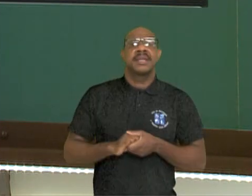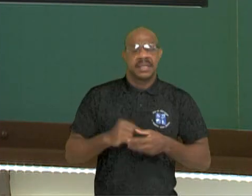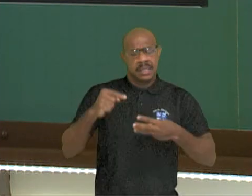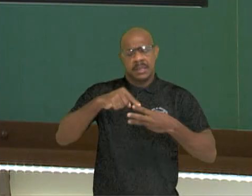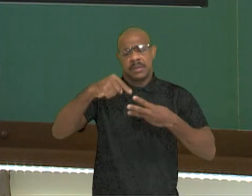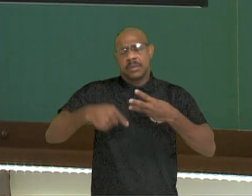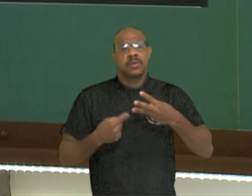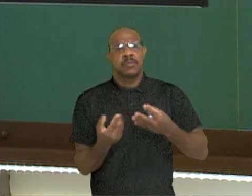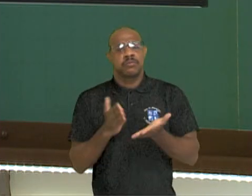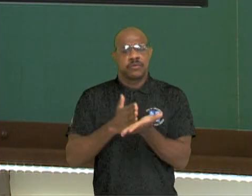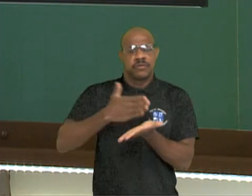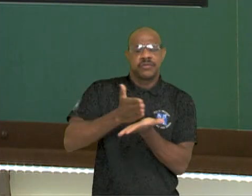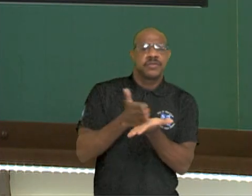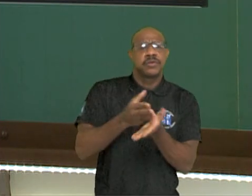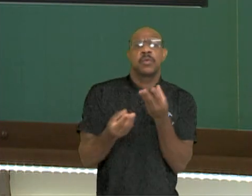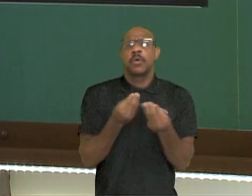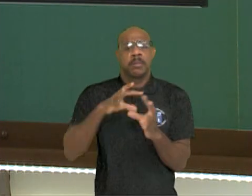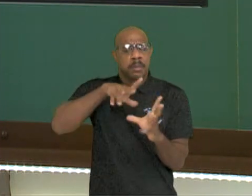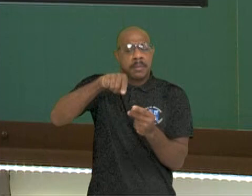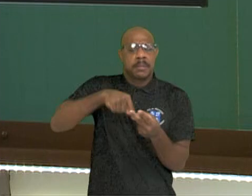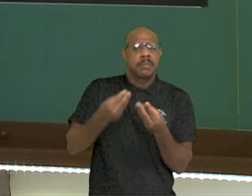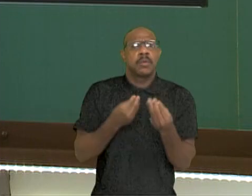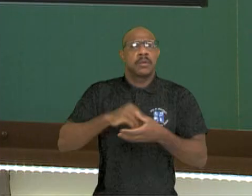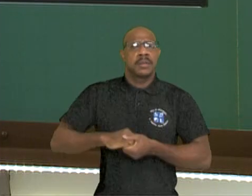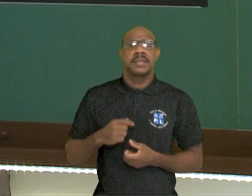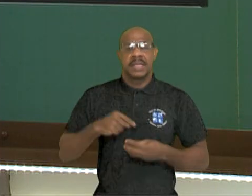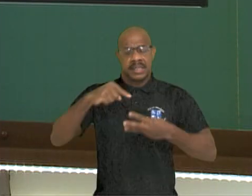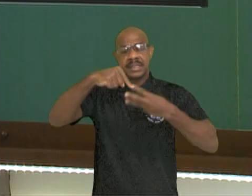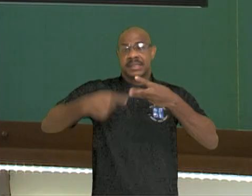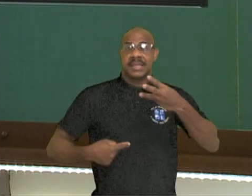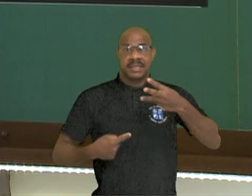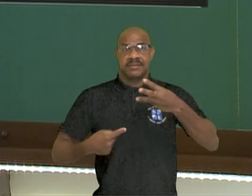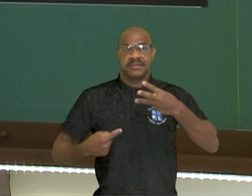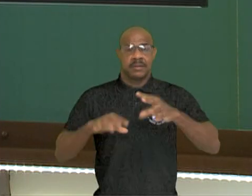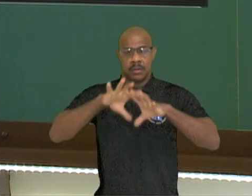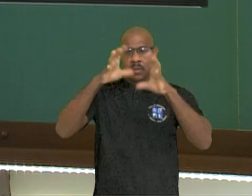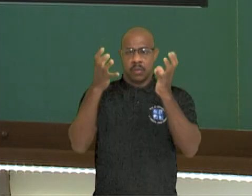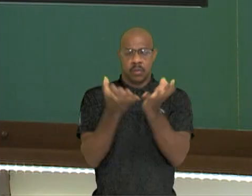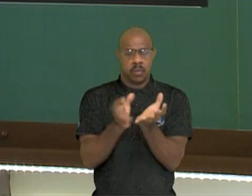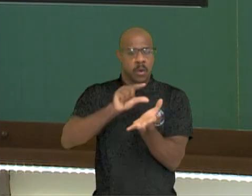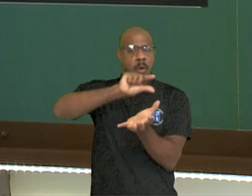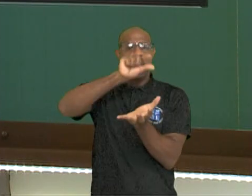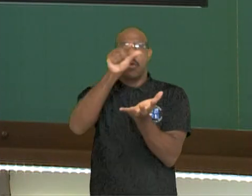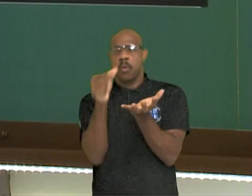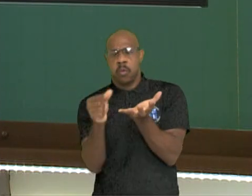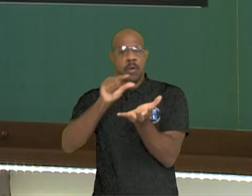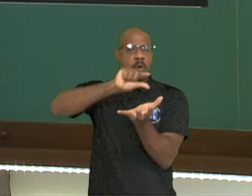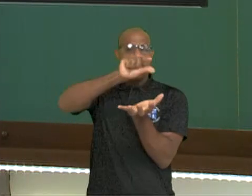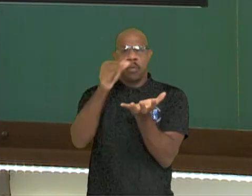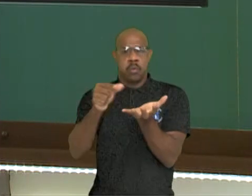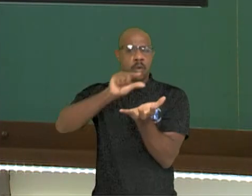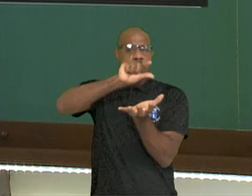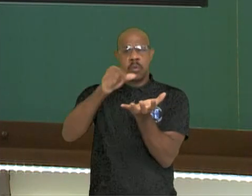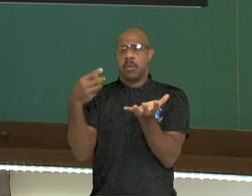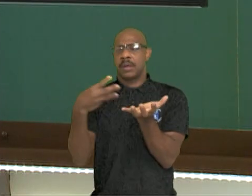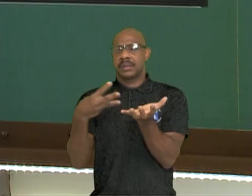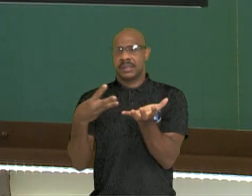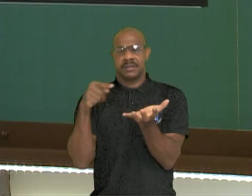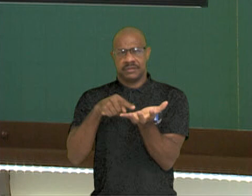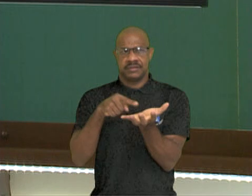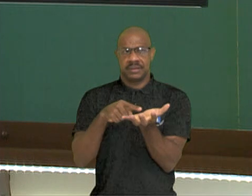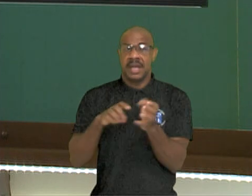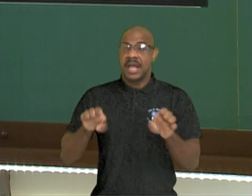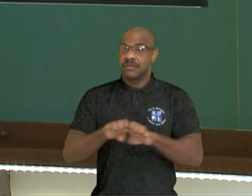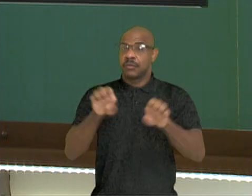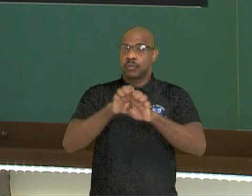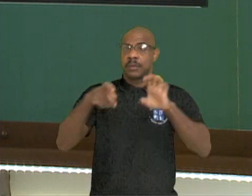planeta hoje? Então, vamos lembrar juntos aqui, em três camadas, se a gente pensar nessa ideia de estrutura da Terra.